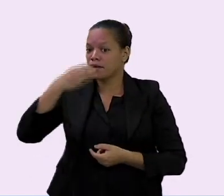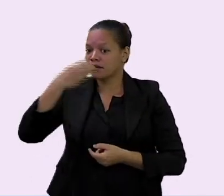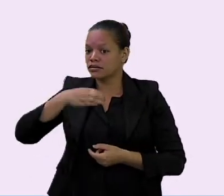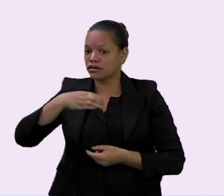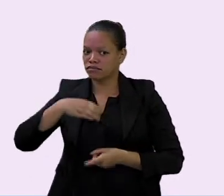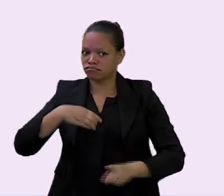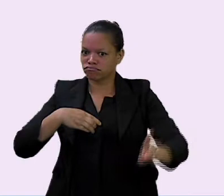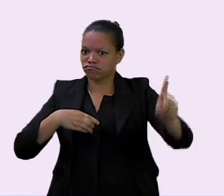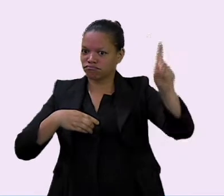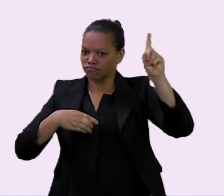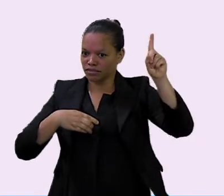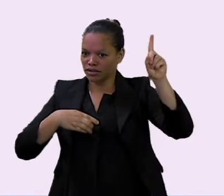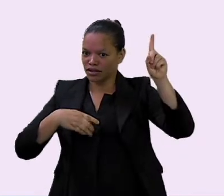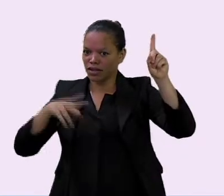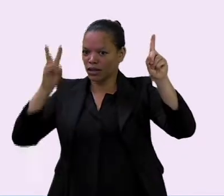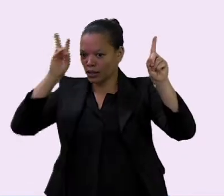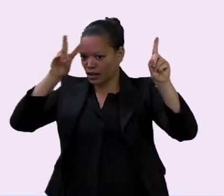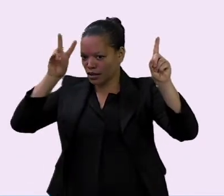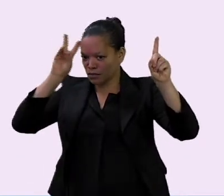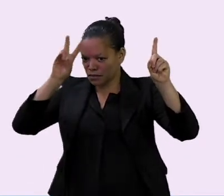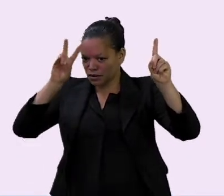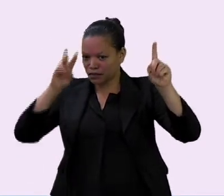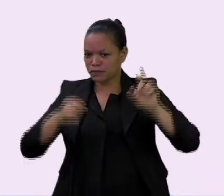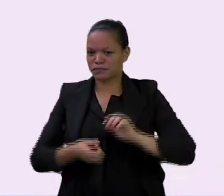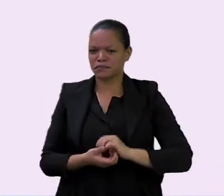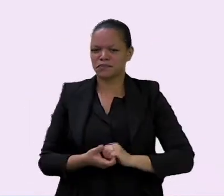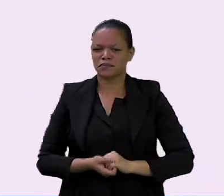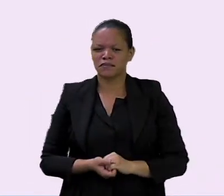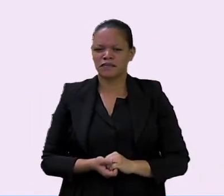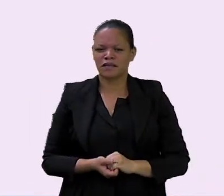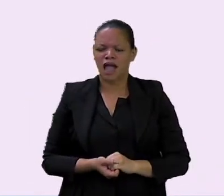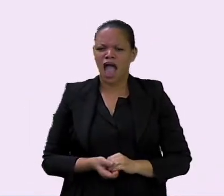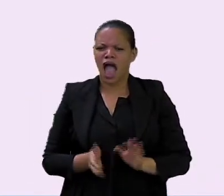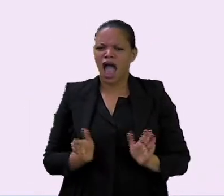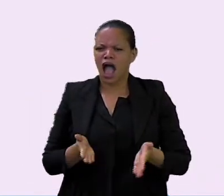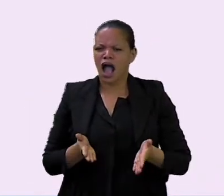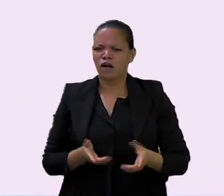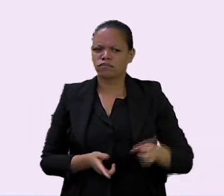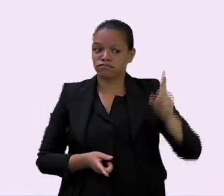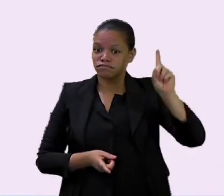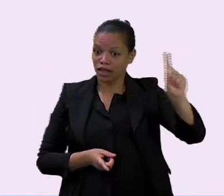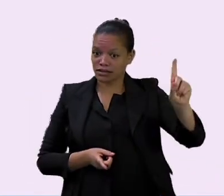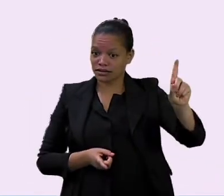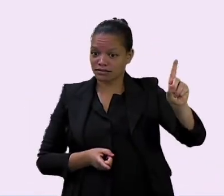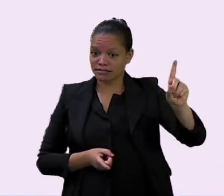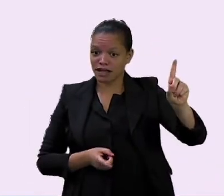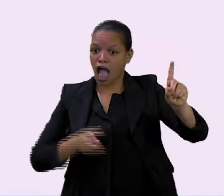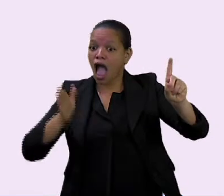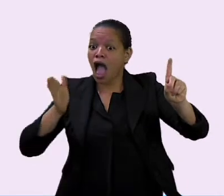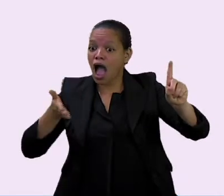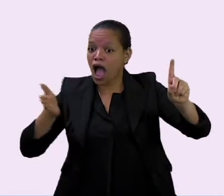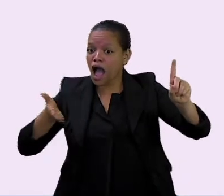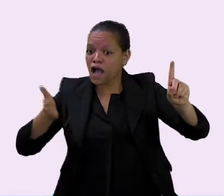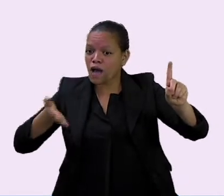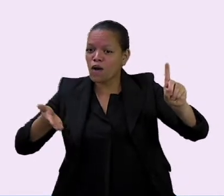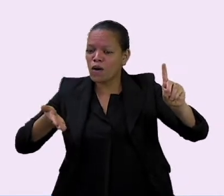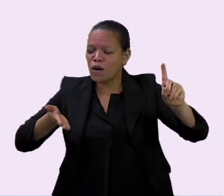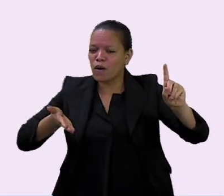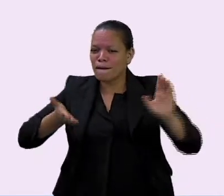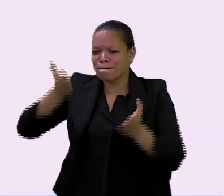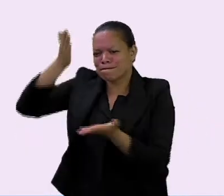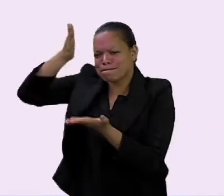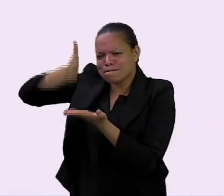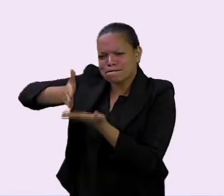que estava lá inteira, ok? Mais uma vez tem uma maçã, porém agora ela foi